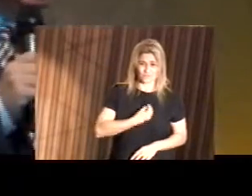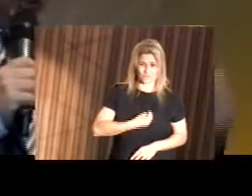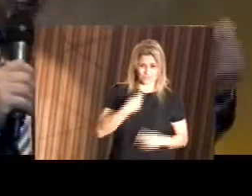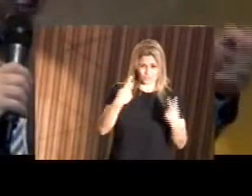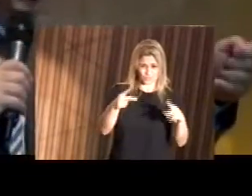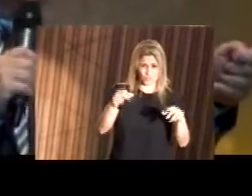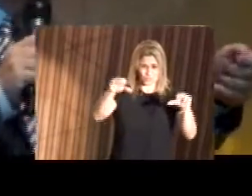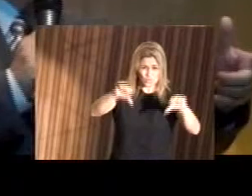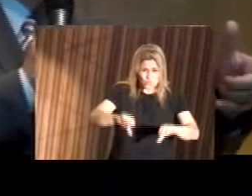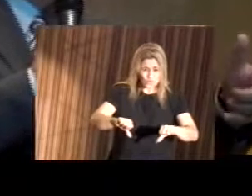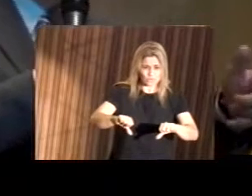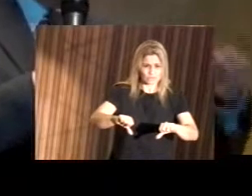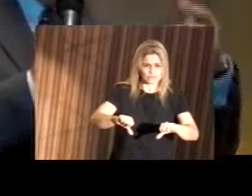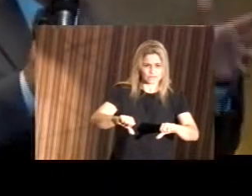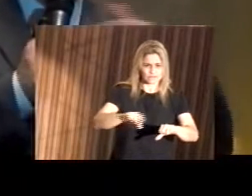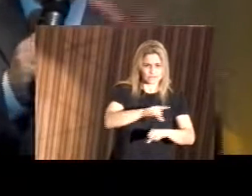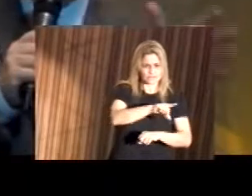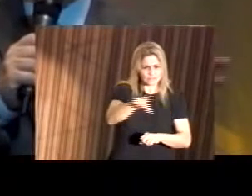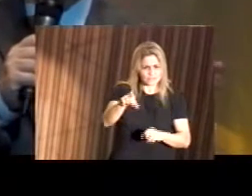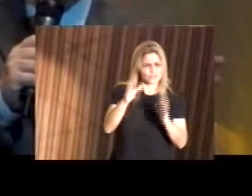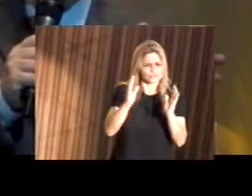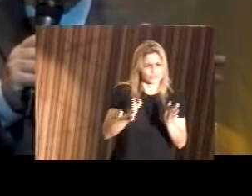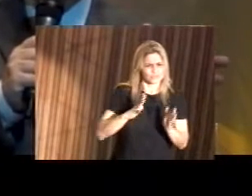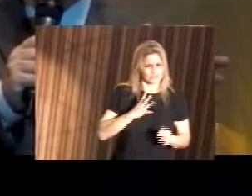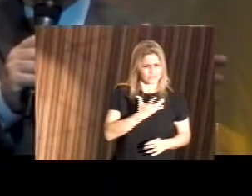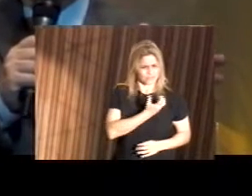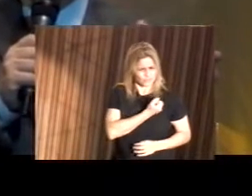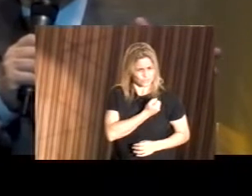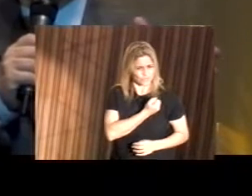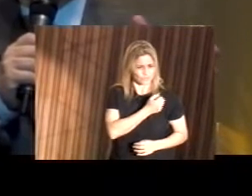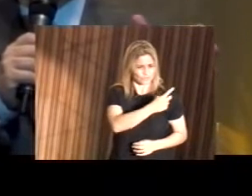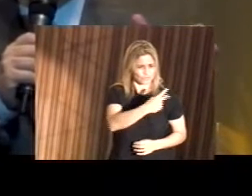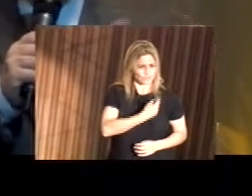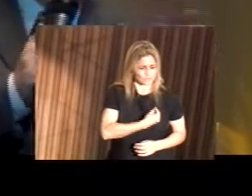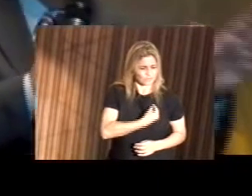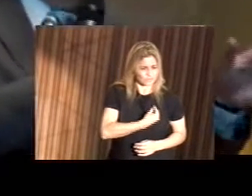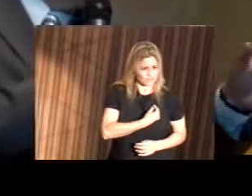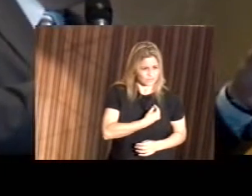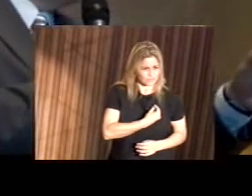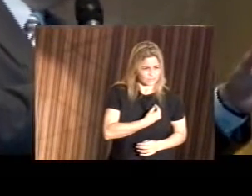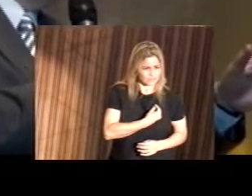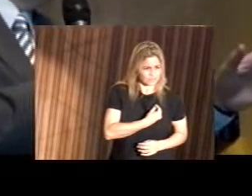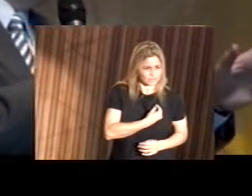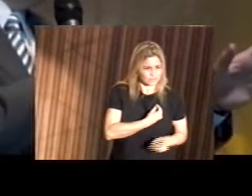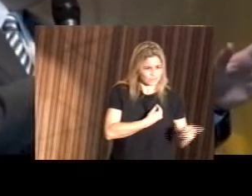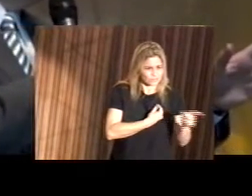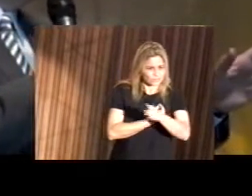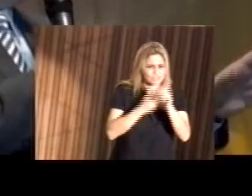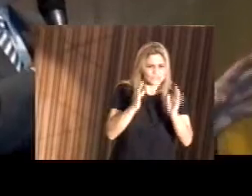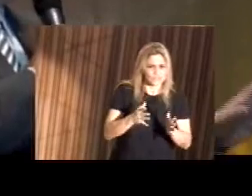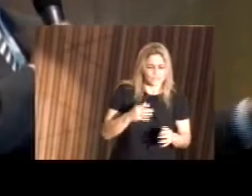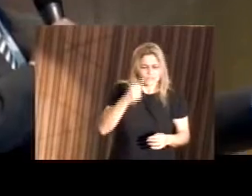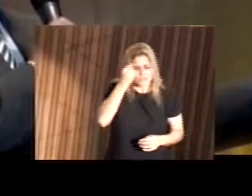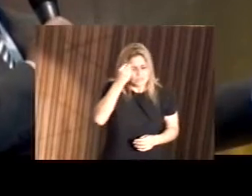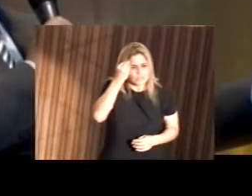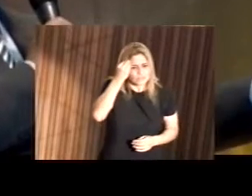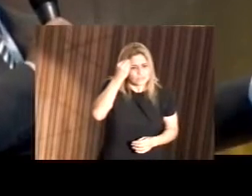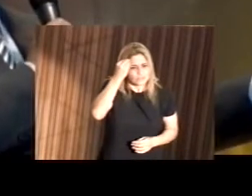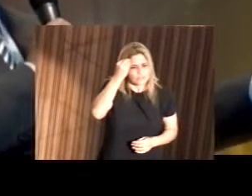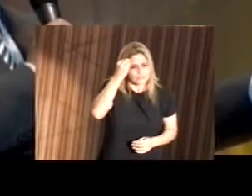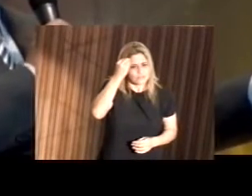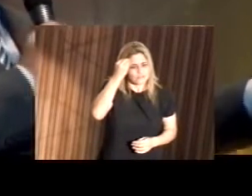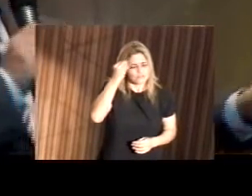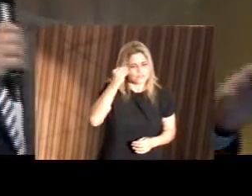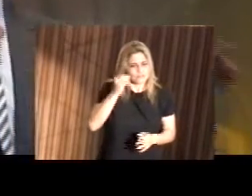vida, Deus colocou a mão mesmo, você tentou de tudo quanto era jeito e não conseguiu. Aí veio graça de